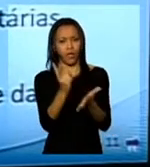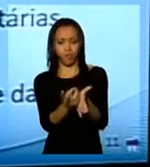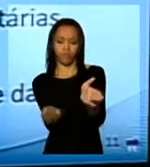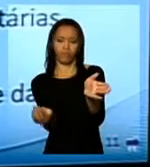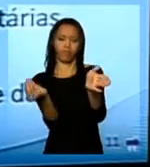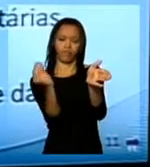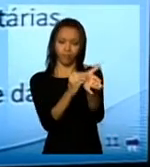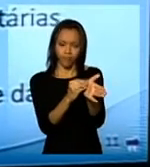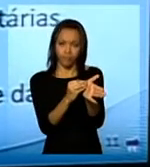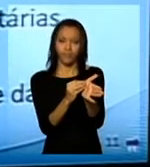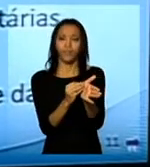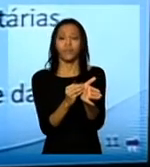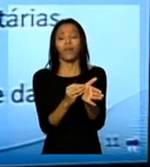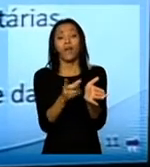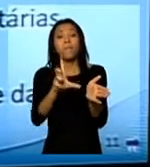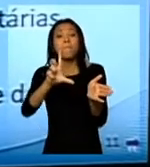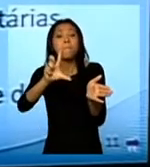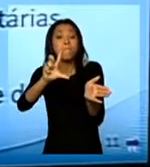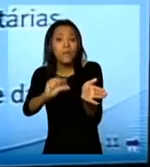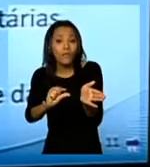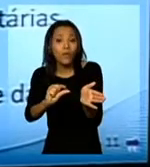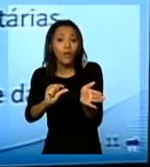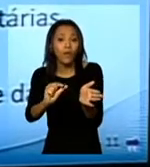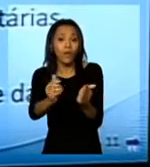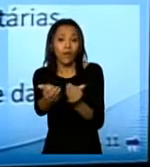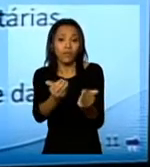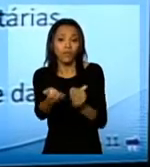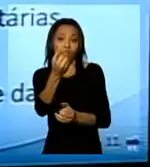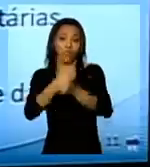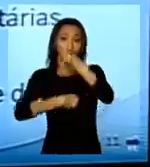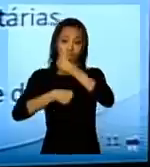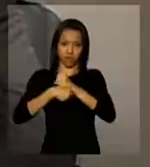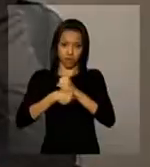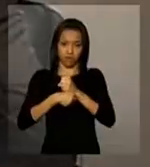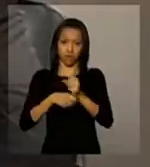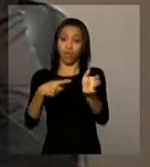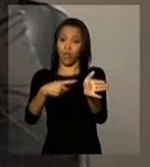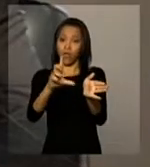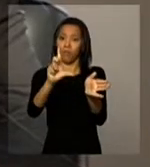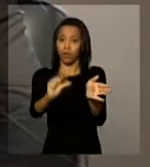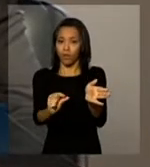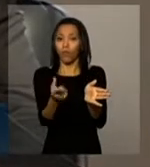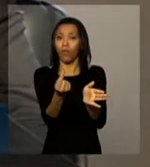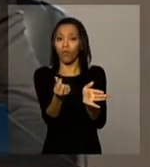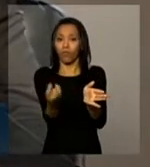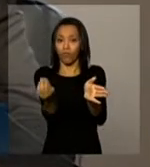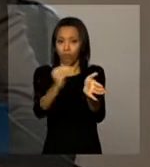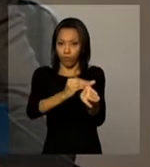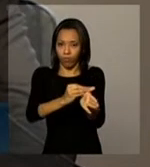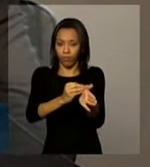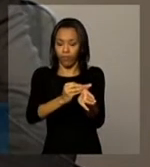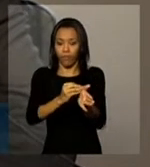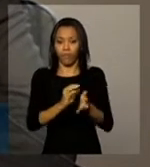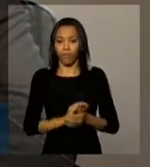são menores do que a do ano passado, bem menores do que as do ano passado,